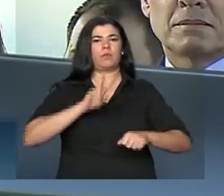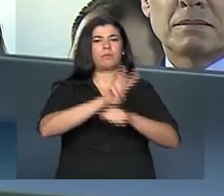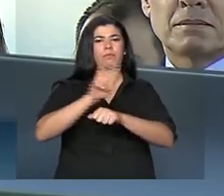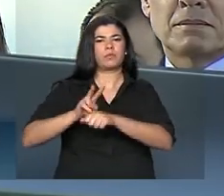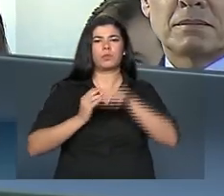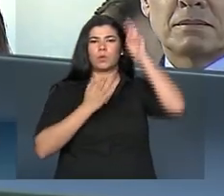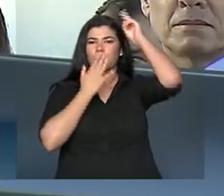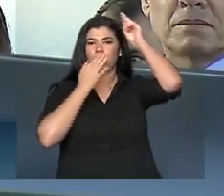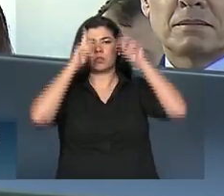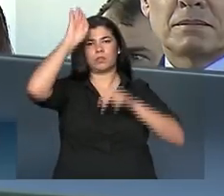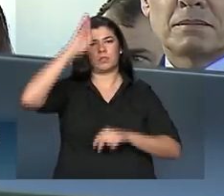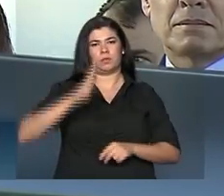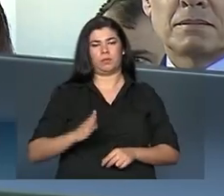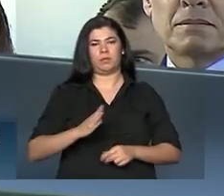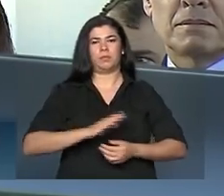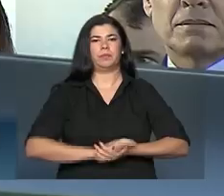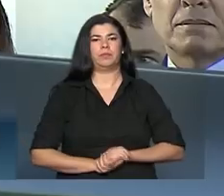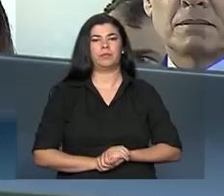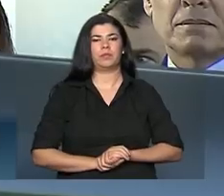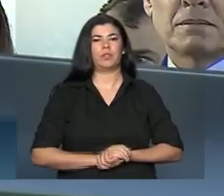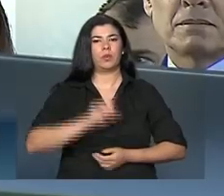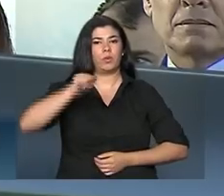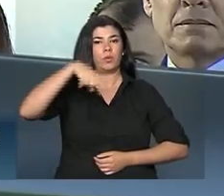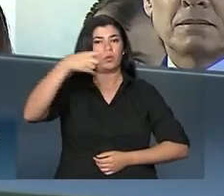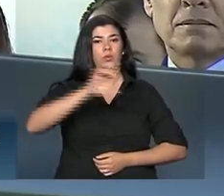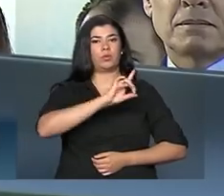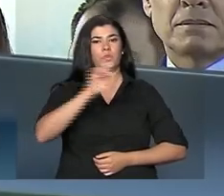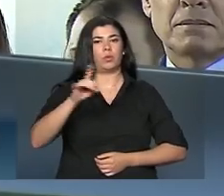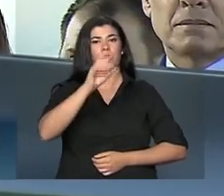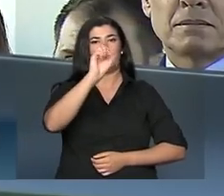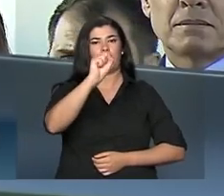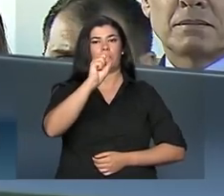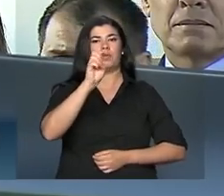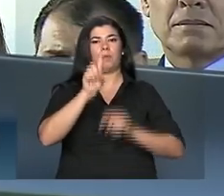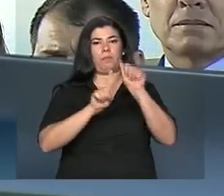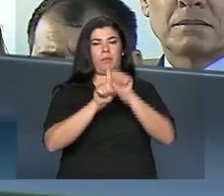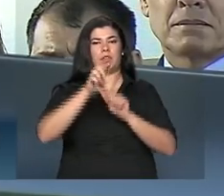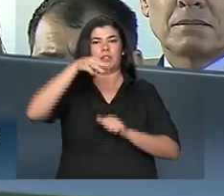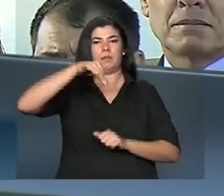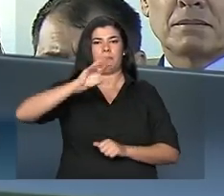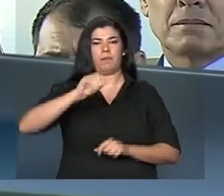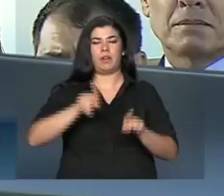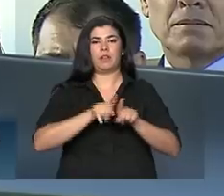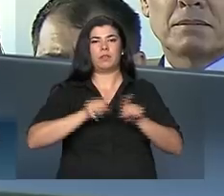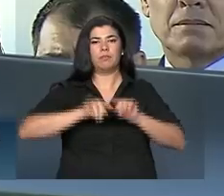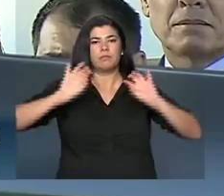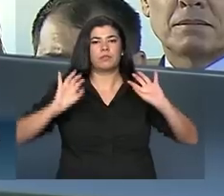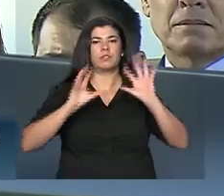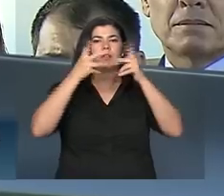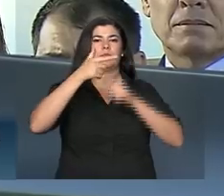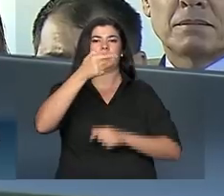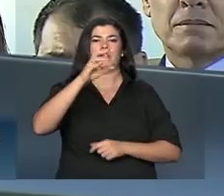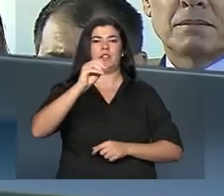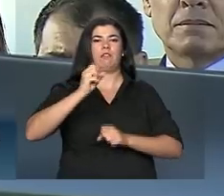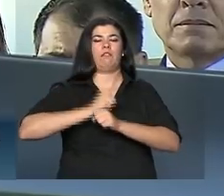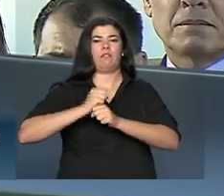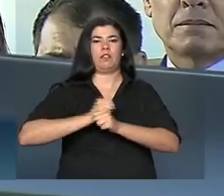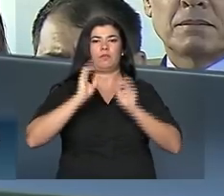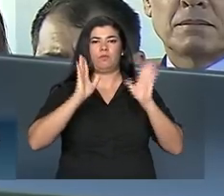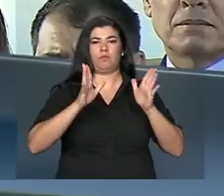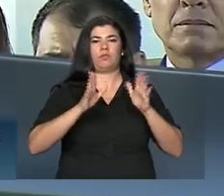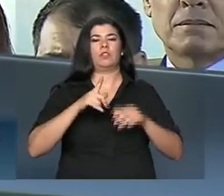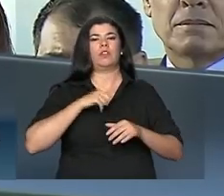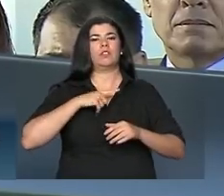indígenas brasileiros. No próximo dia 8 de maio, celebraremos também os 70 anos da vitória